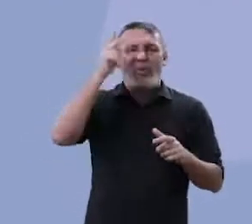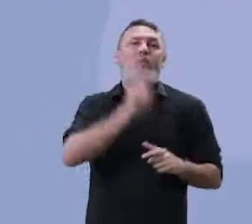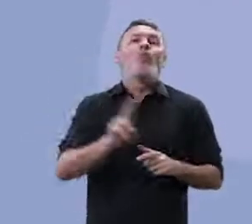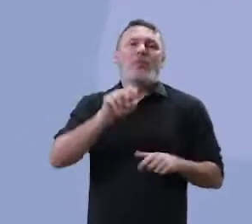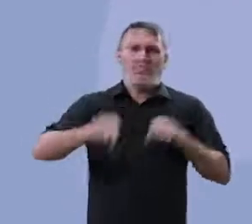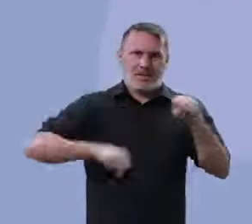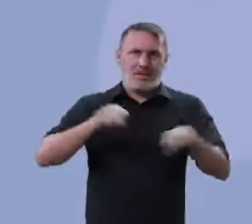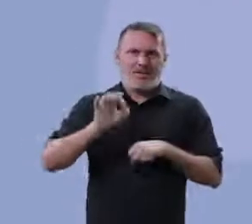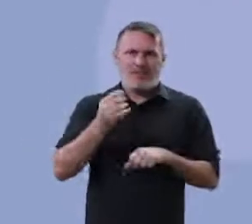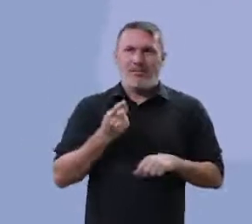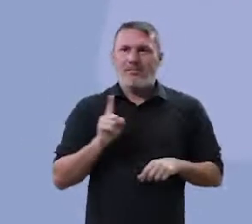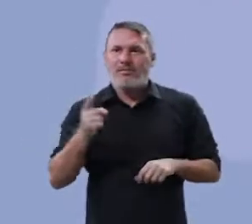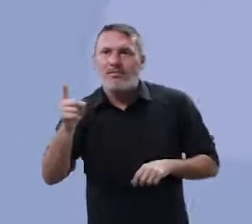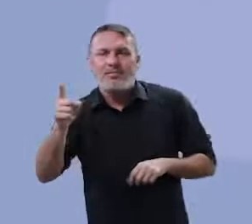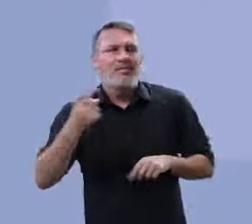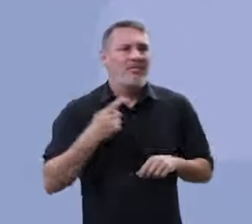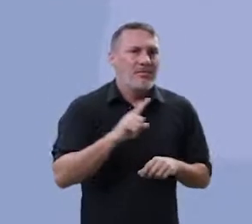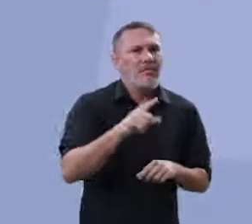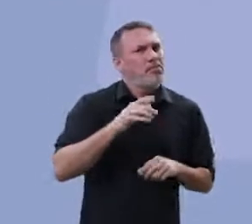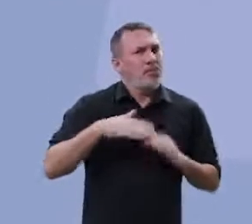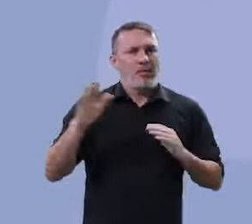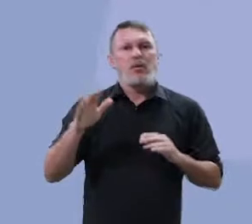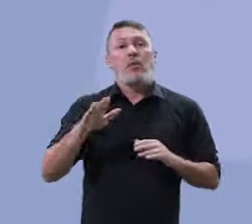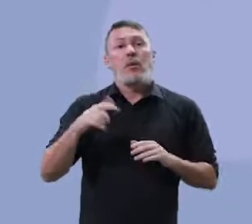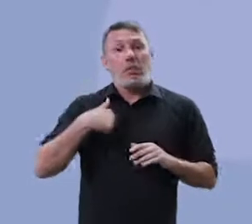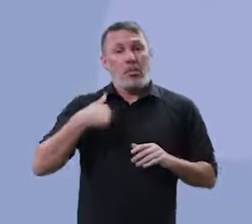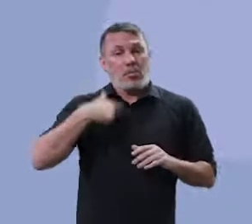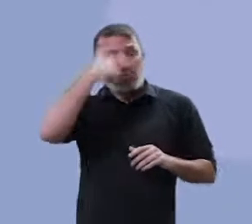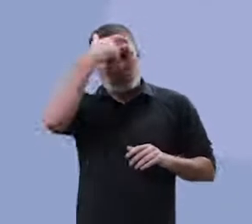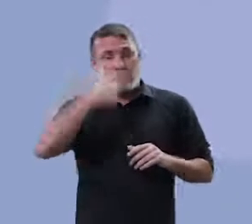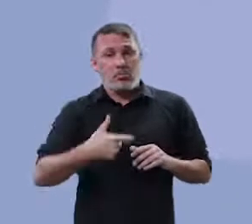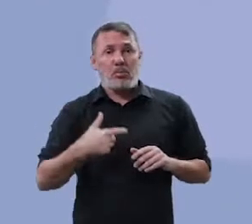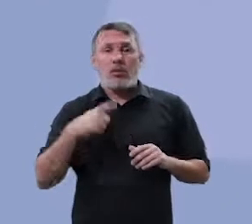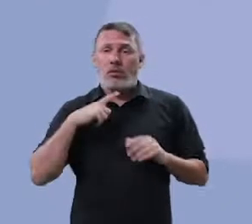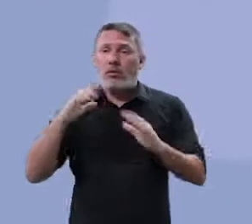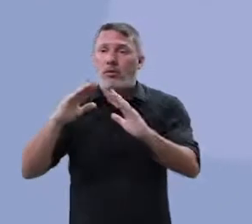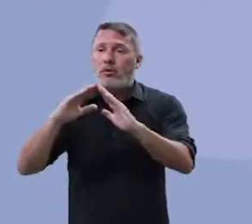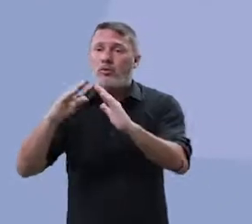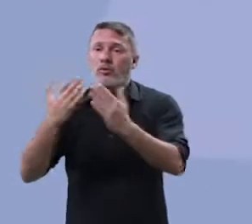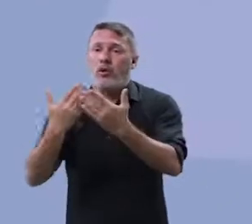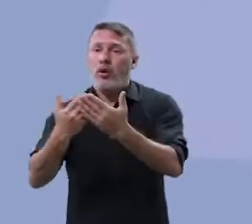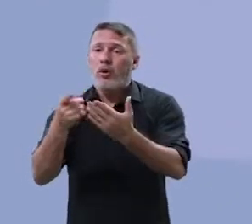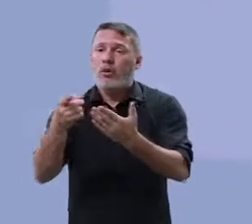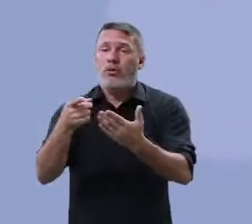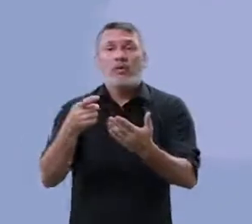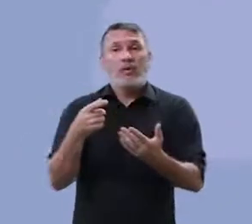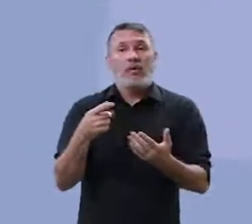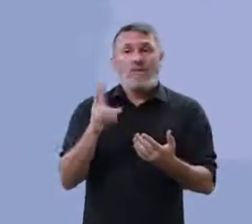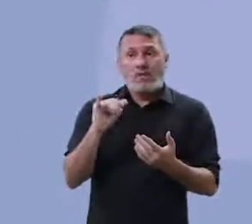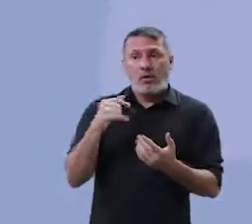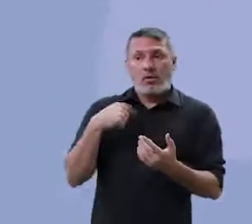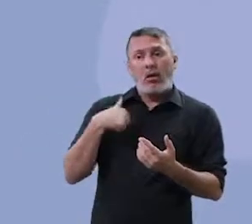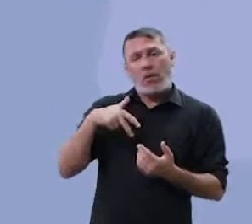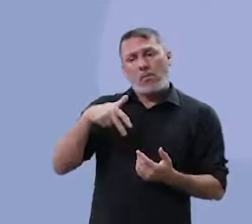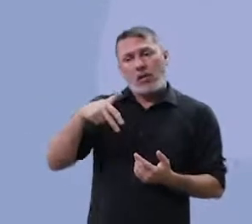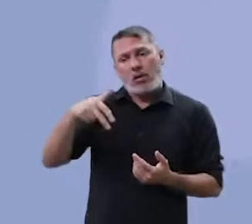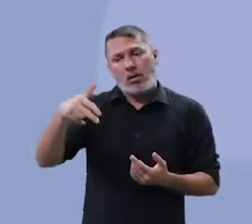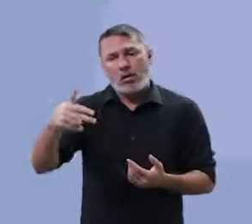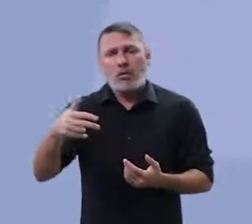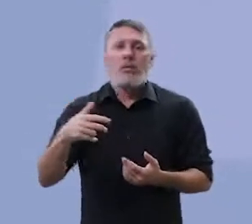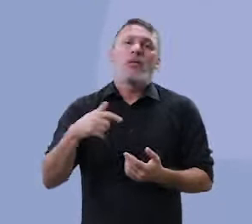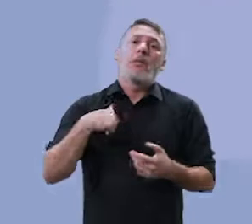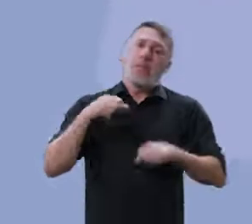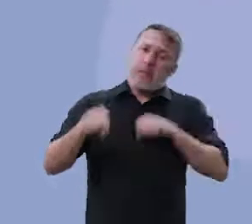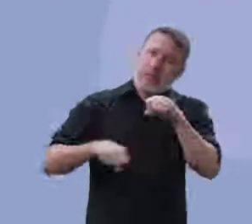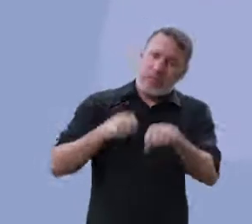deslocamento de bicicletas ou a pé. Às vezes eu vou dar aula em alguma escola, poderia até de bicicleta, poderia até